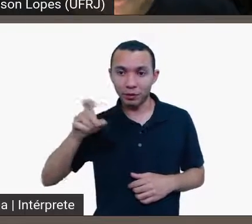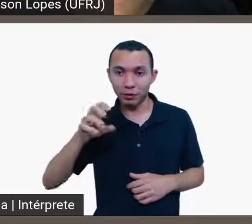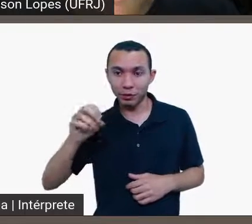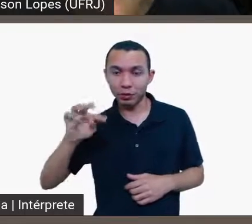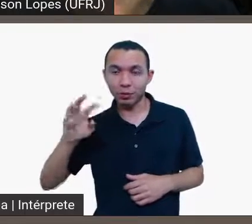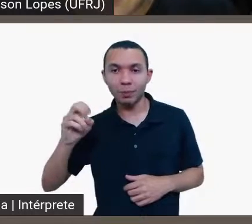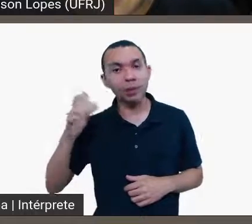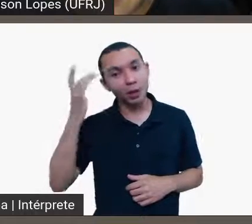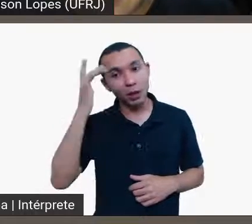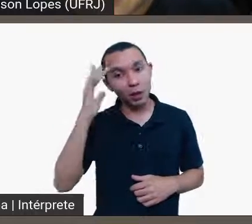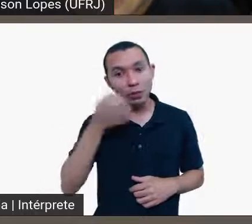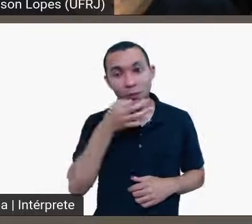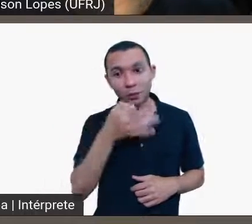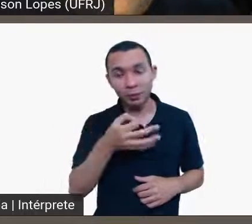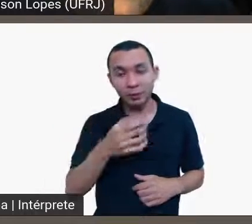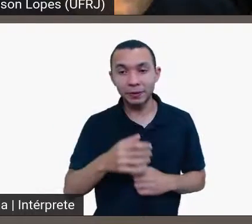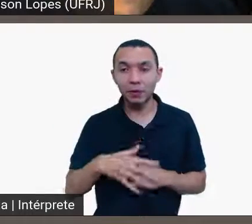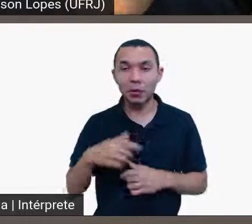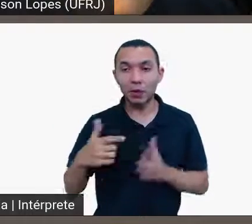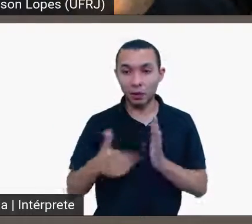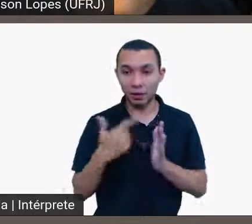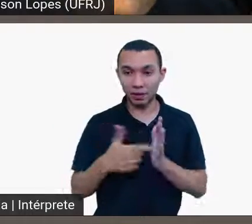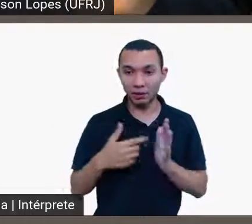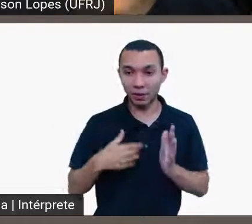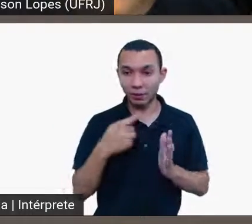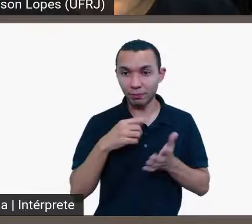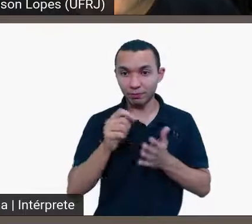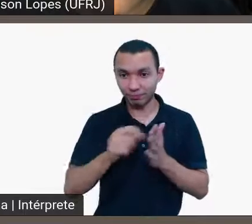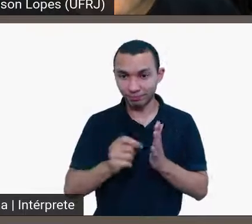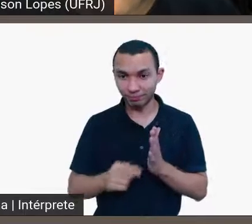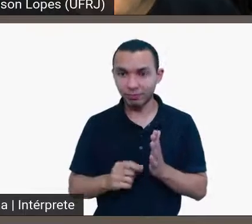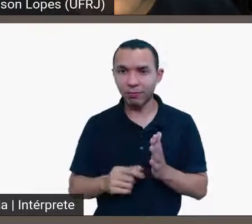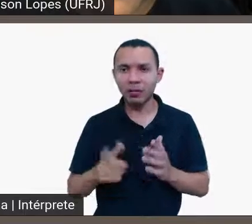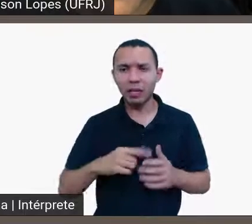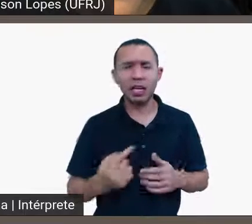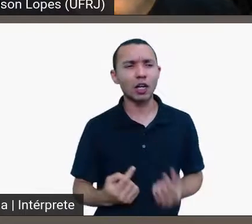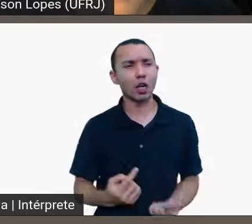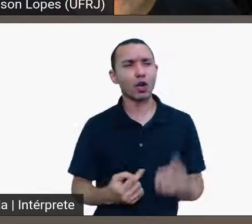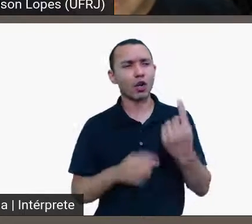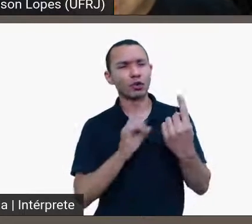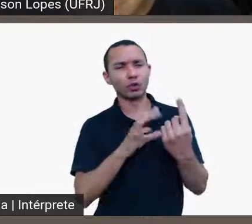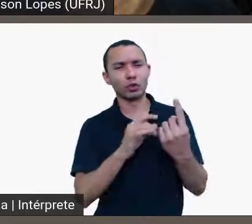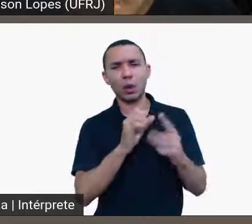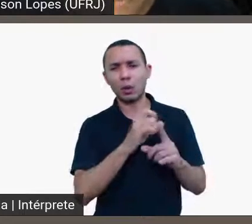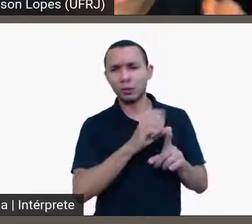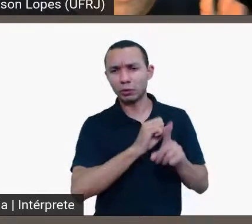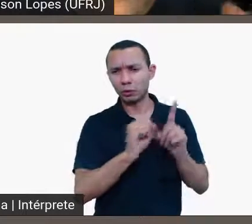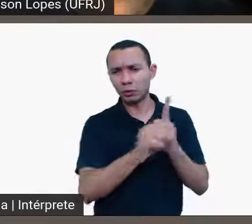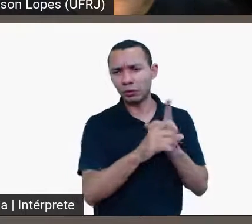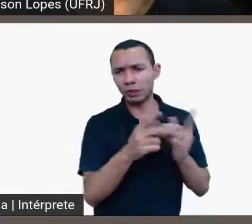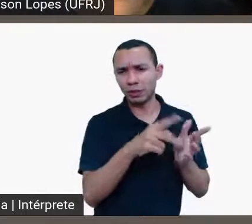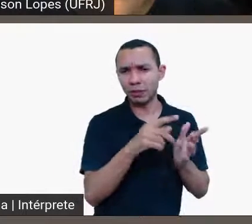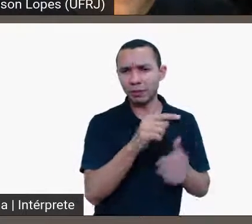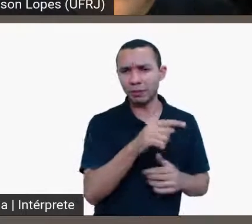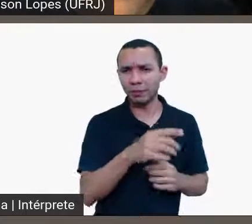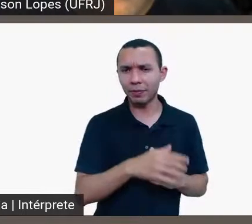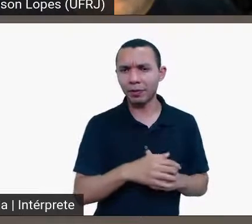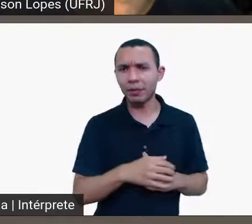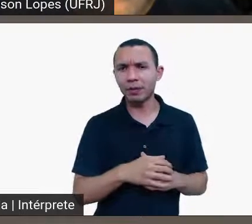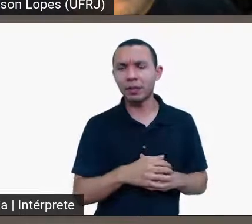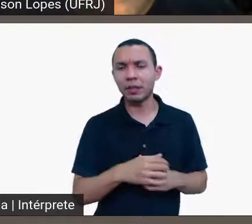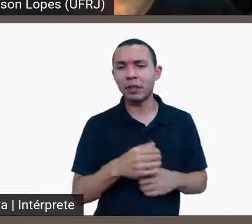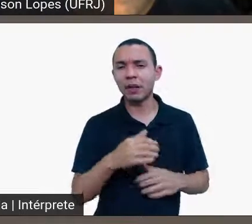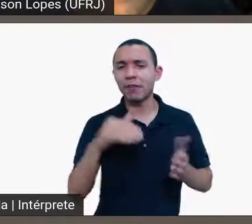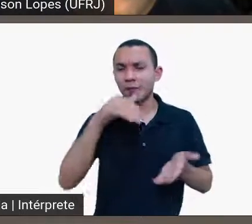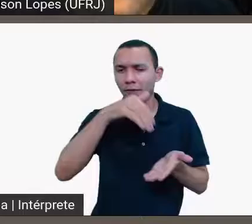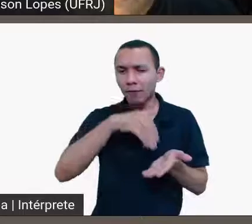hipótese lá do livro que eu lancei, ele não era absolutamente isolado intelectualmente nos anos 30, sobretudo na primeira, entre o final dos anos